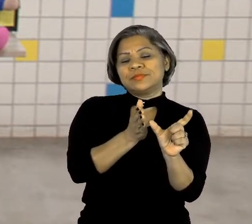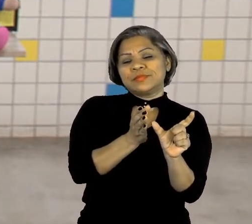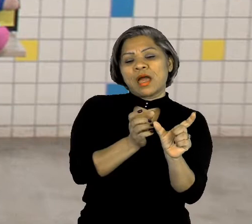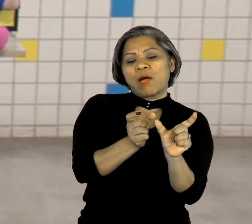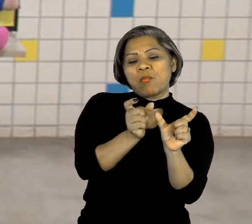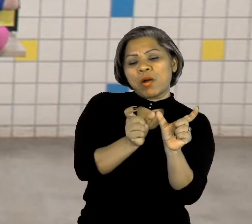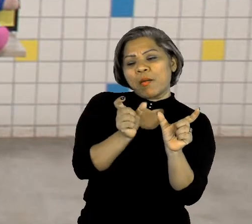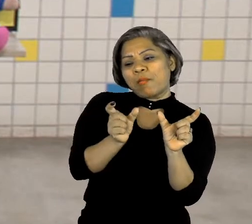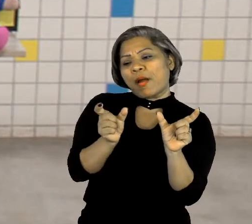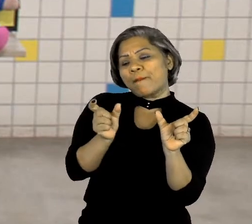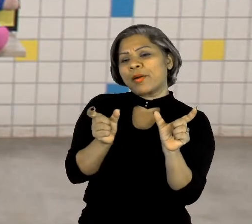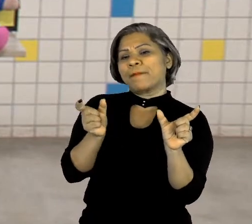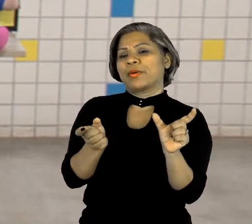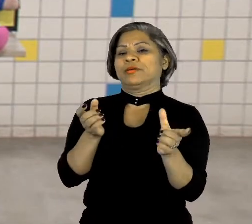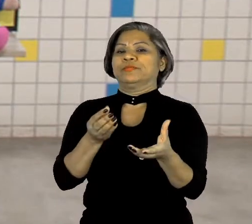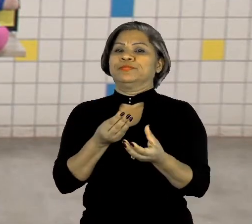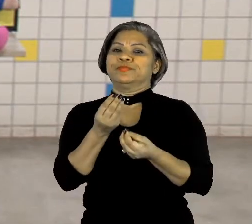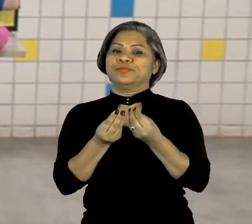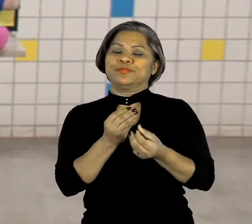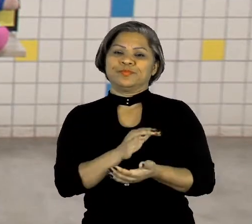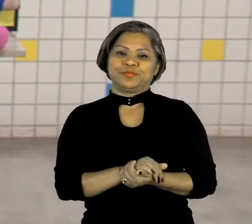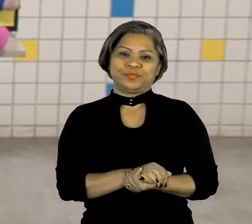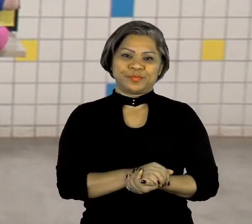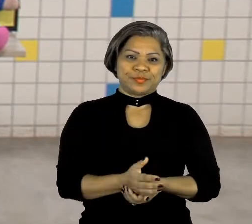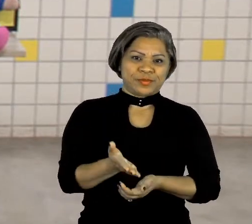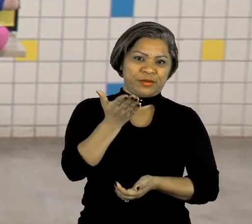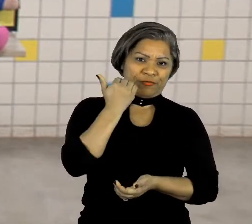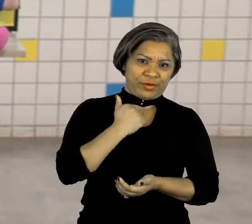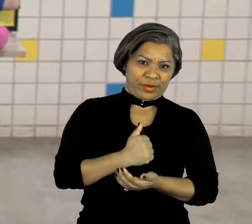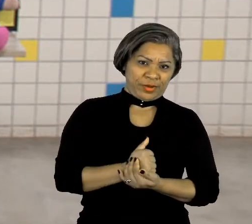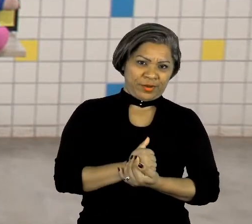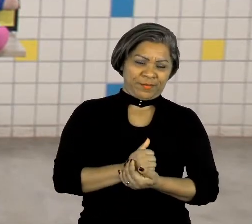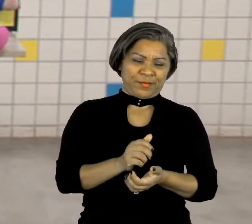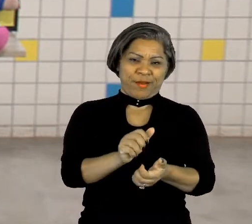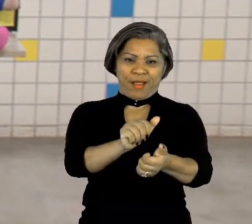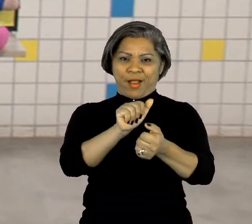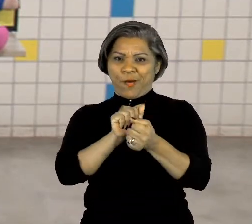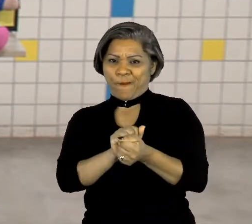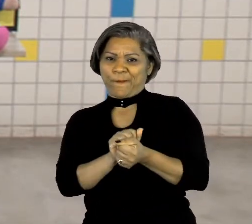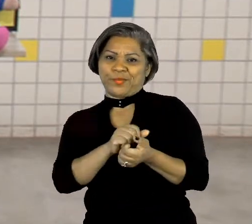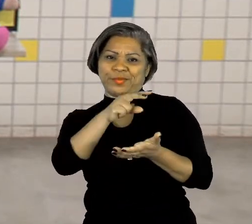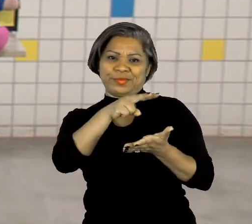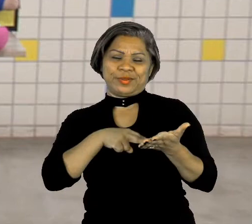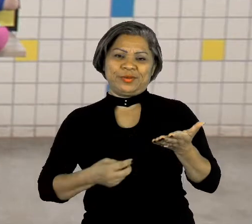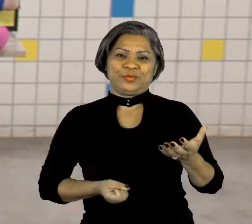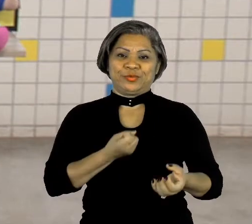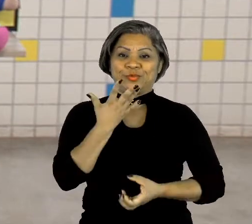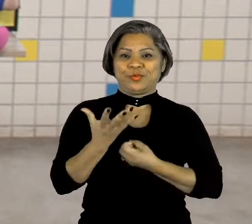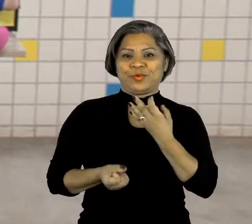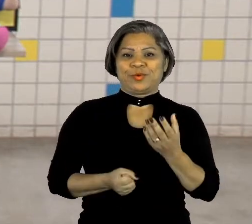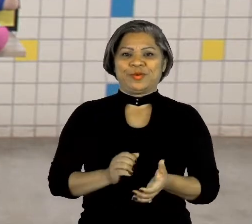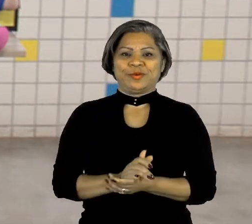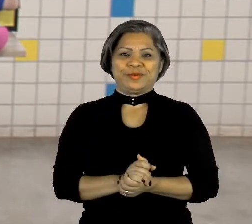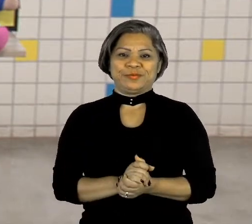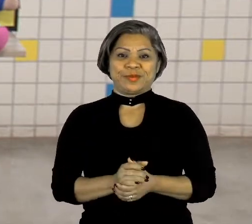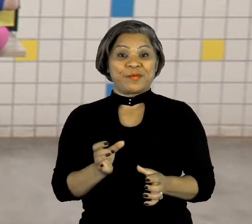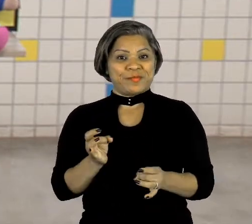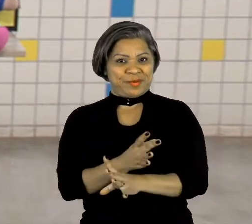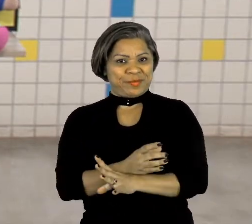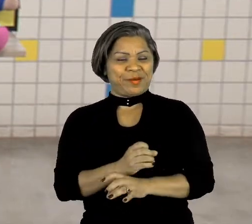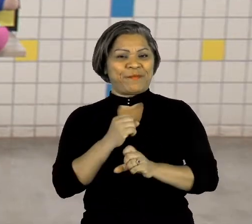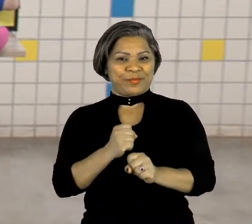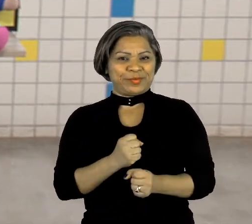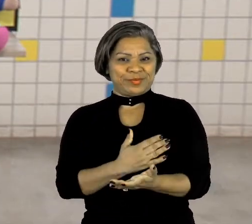vez. Vamos acompanhar a leitura do poema que nós fechamos na última aula. Preparados? Podemos começar a